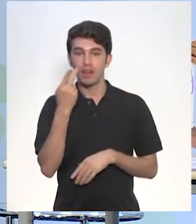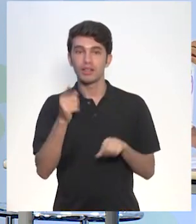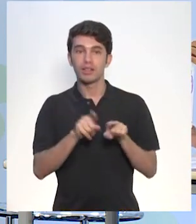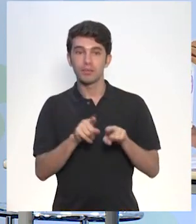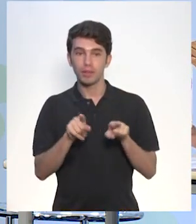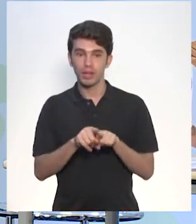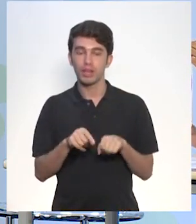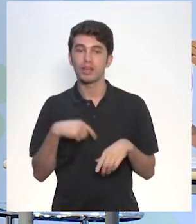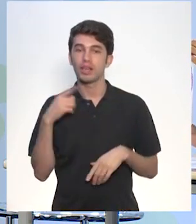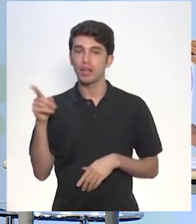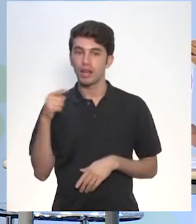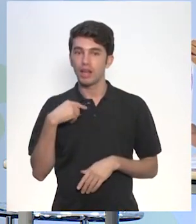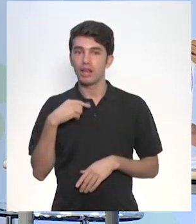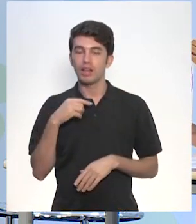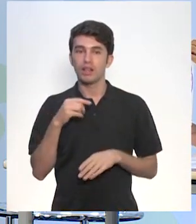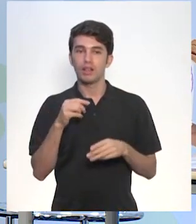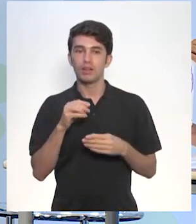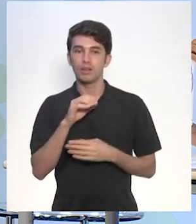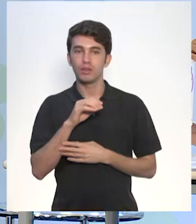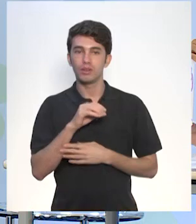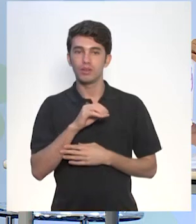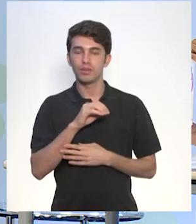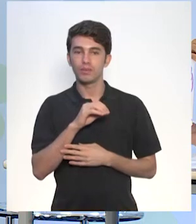Instagram que se chama Projeto de Vida